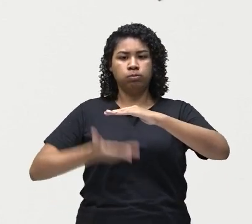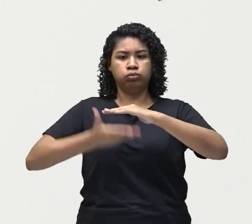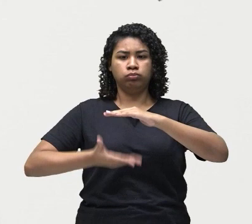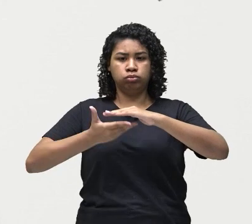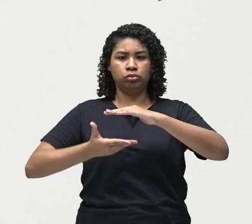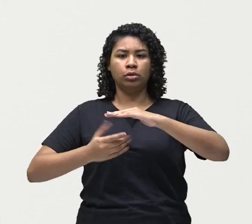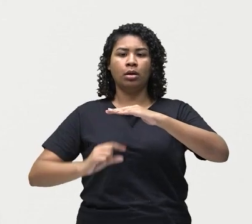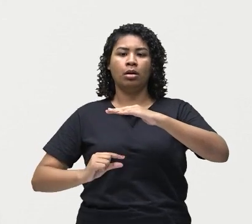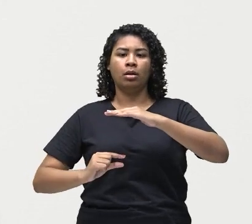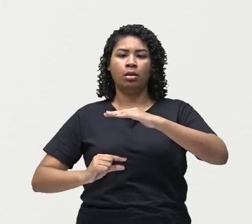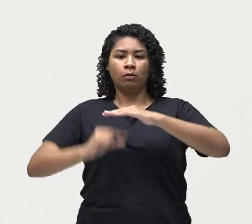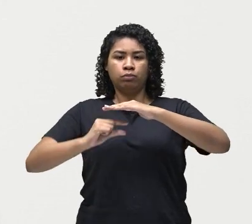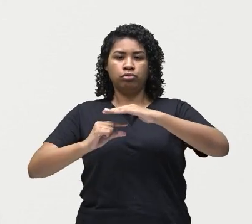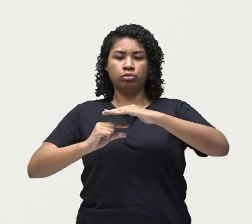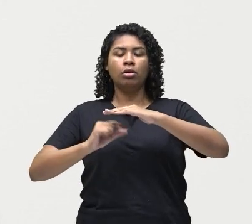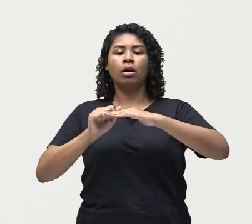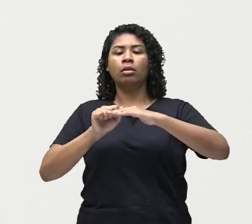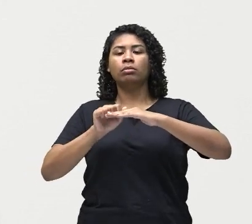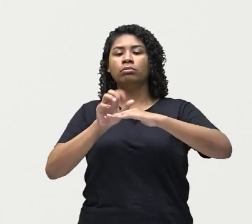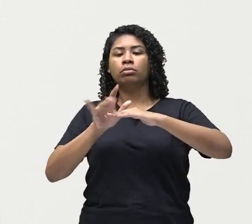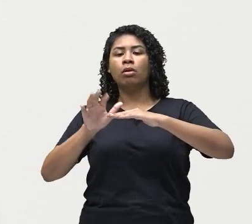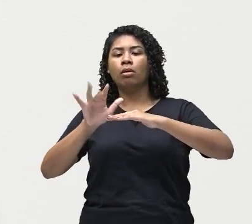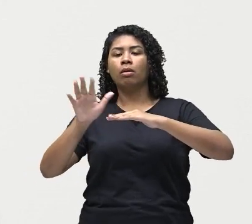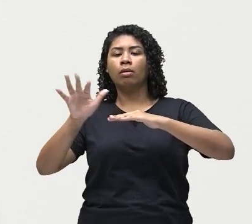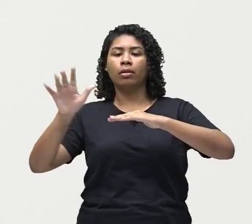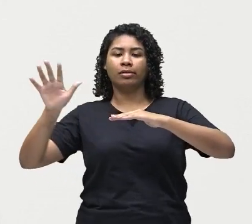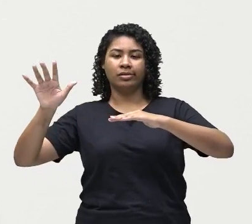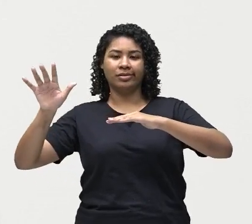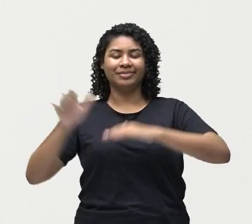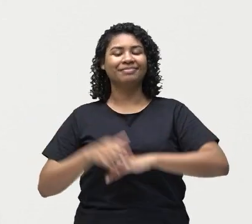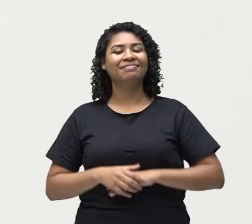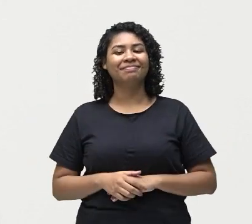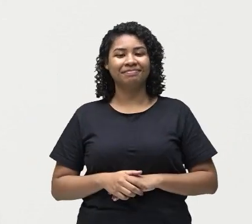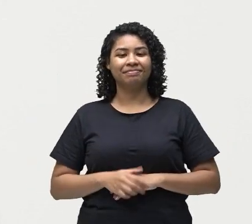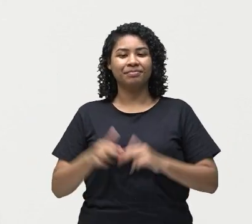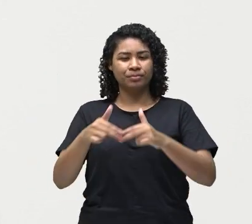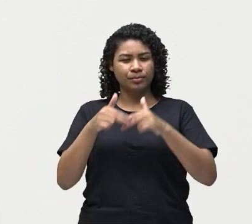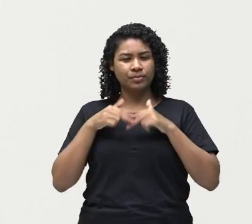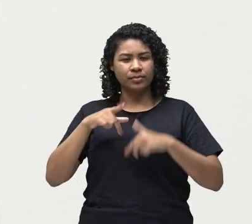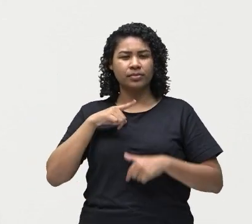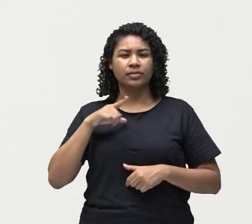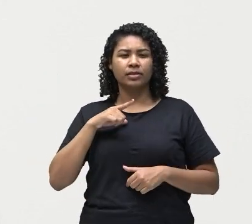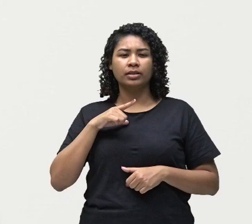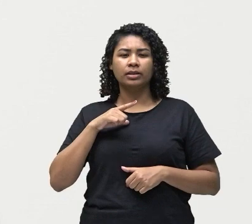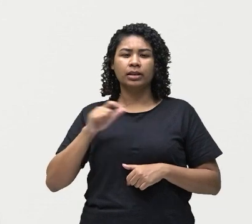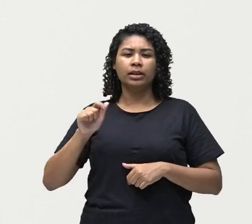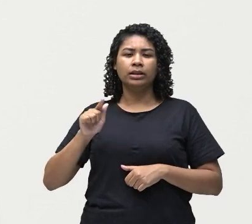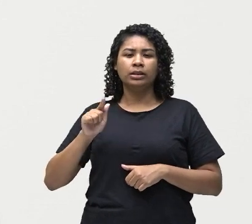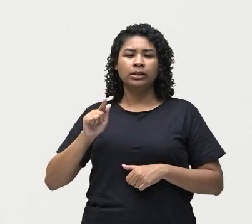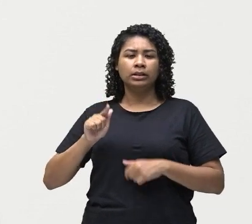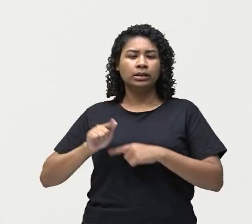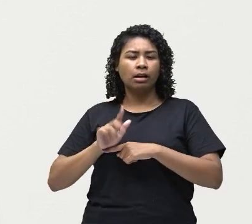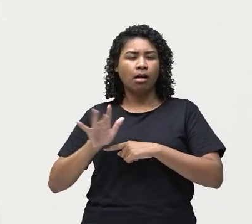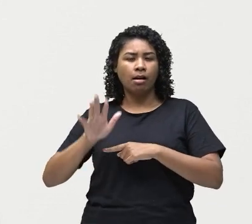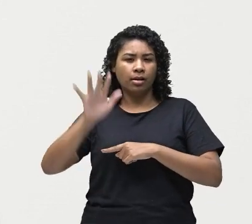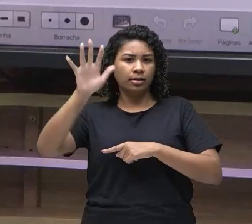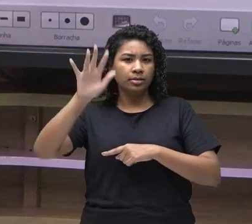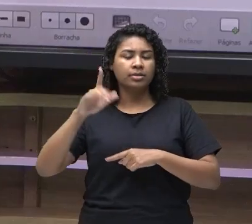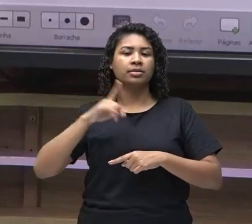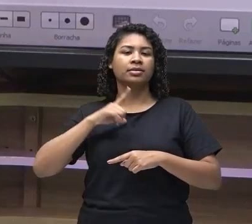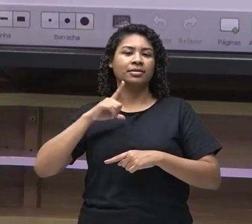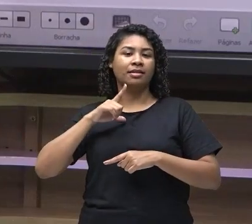escape abre e os gases residuais são expulsos tá então aquele gás proveniente ali da queima de